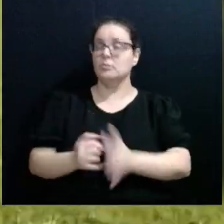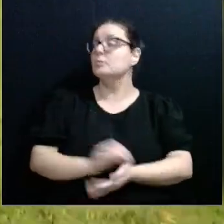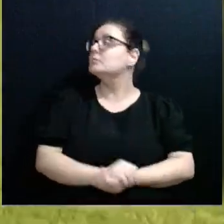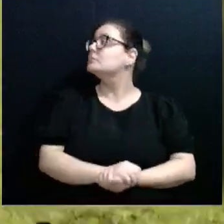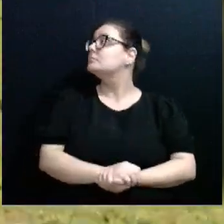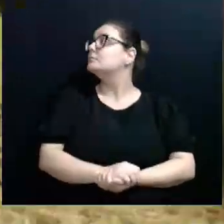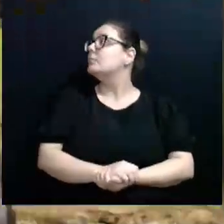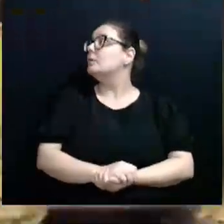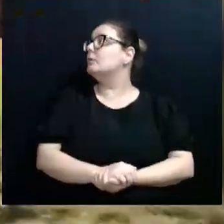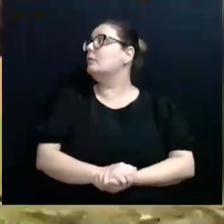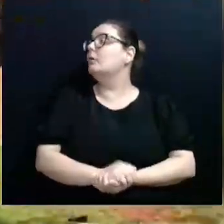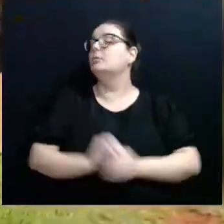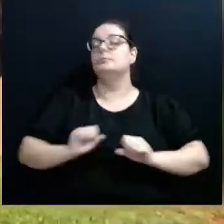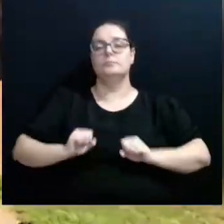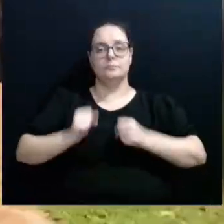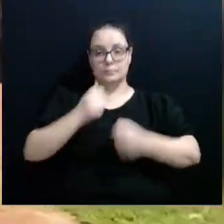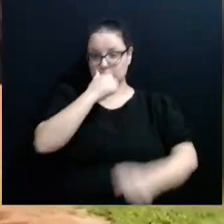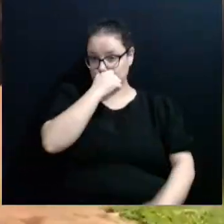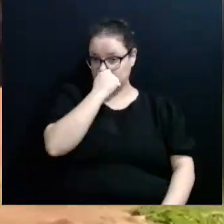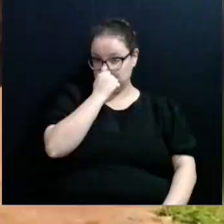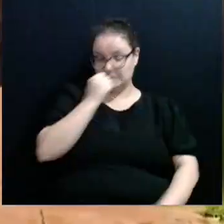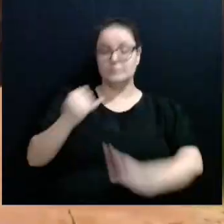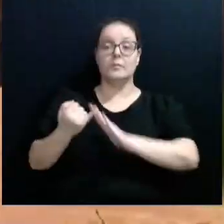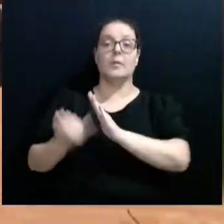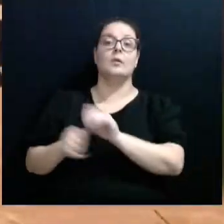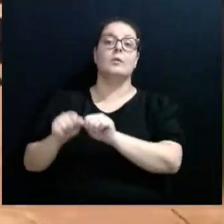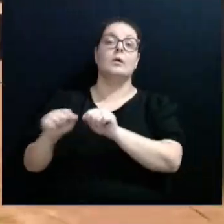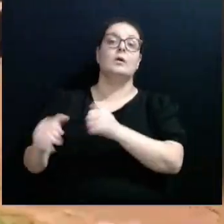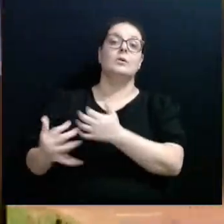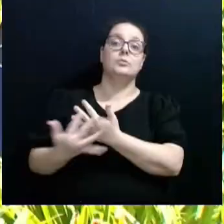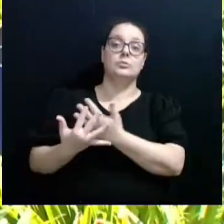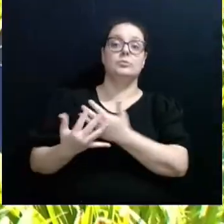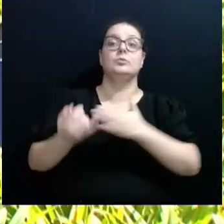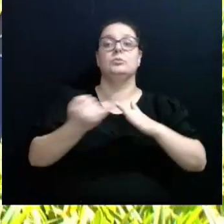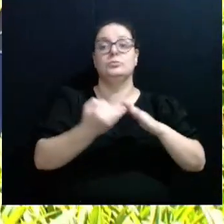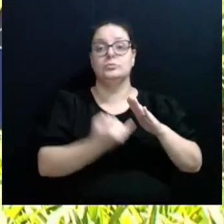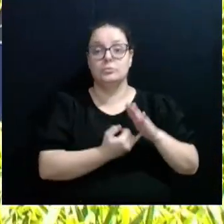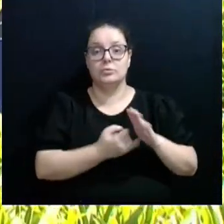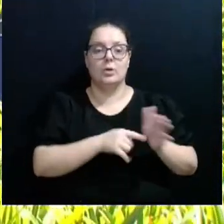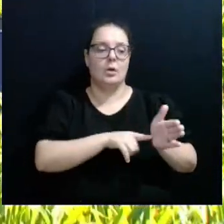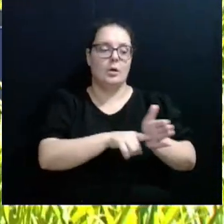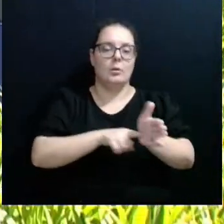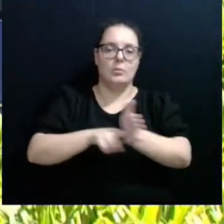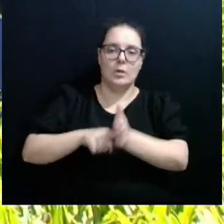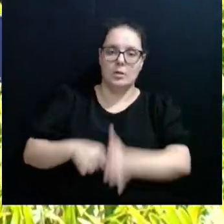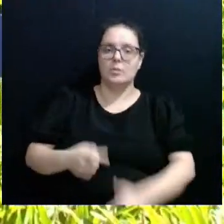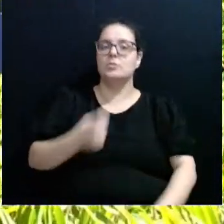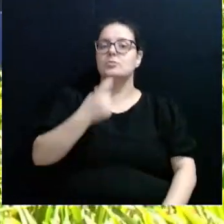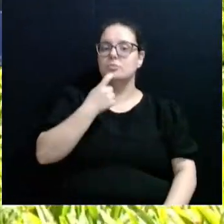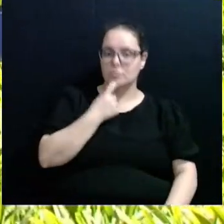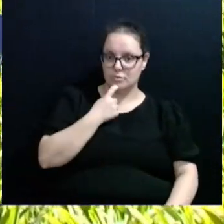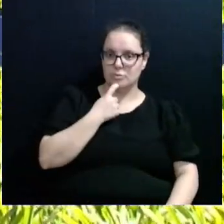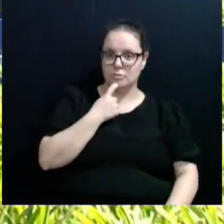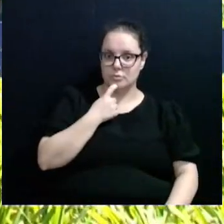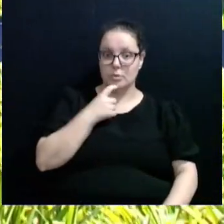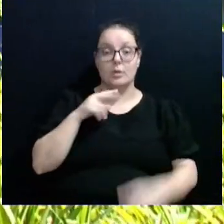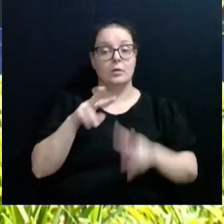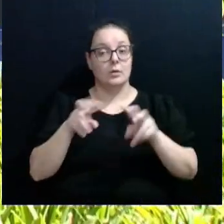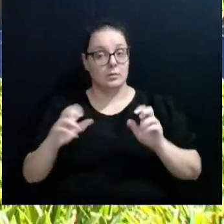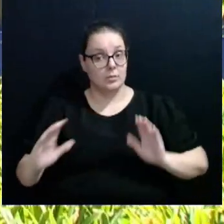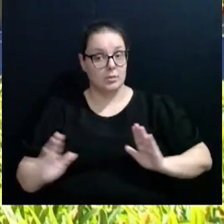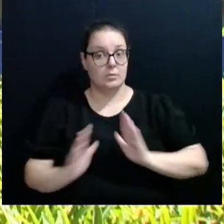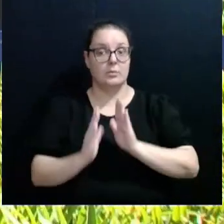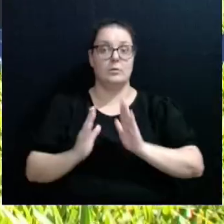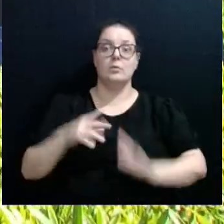A defesa do Instituto Agronômico e dos Institutos de Pesquisa de Campinas foi tema de uma frente